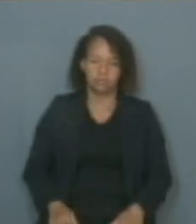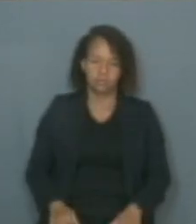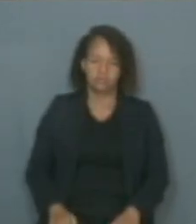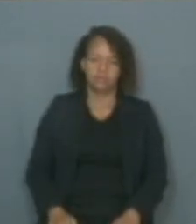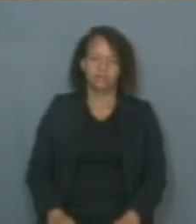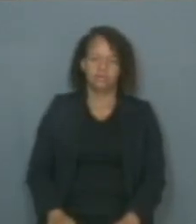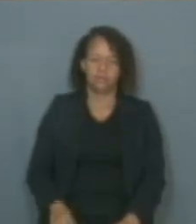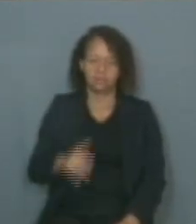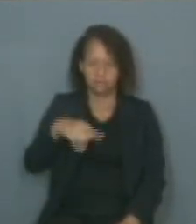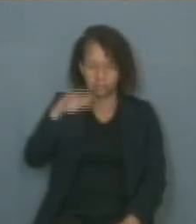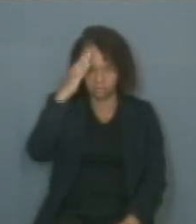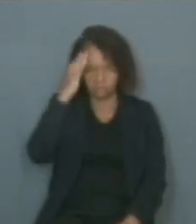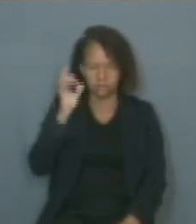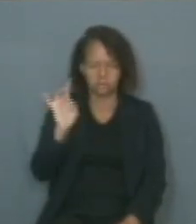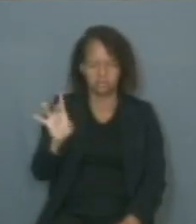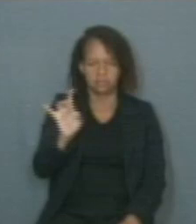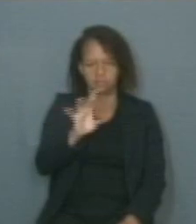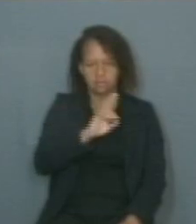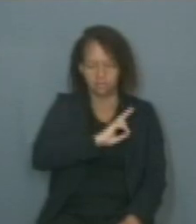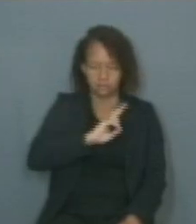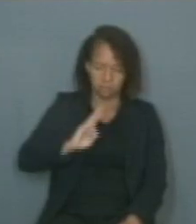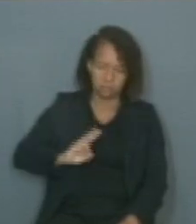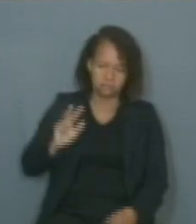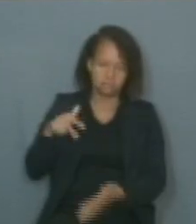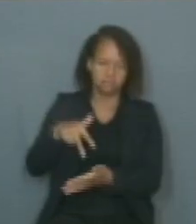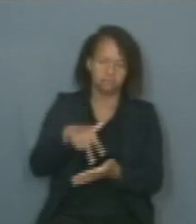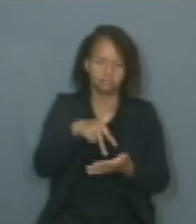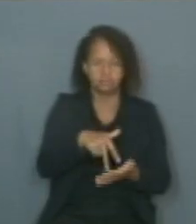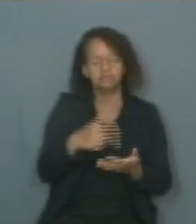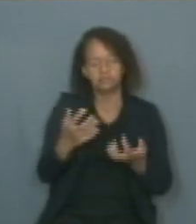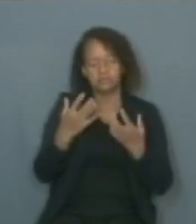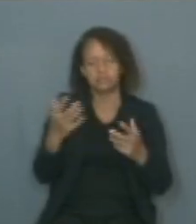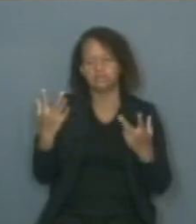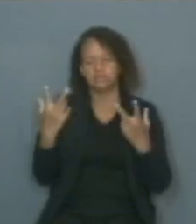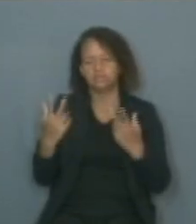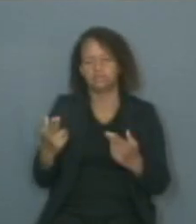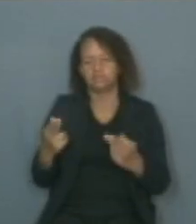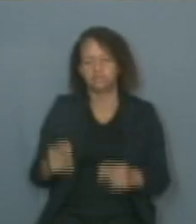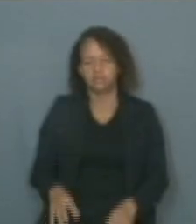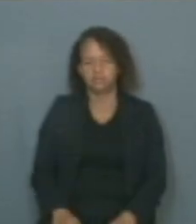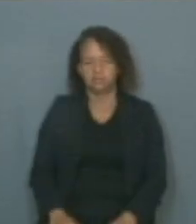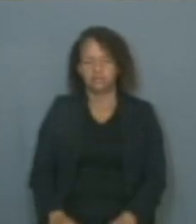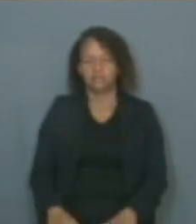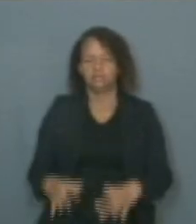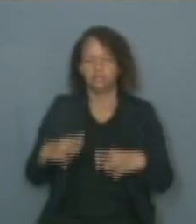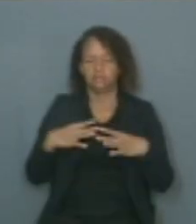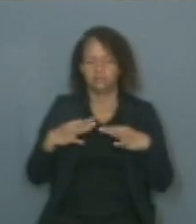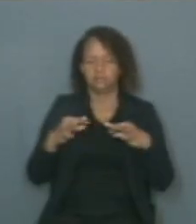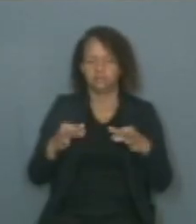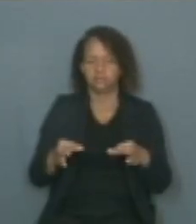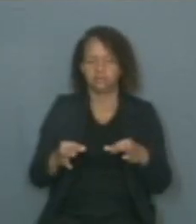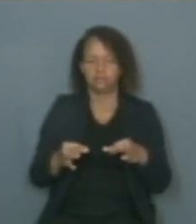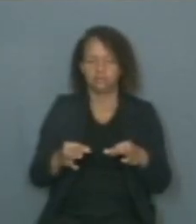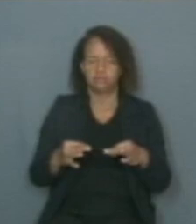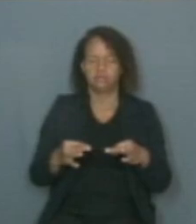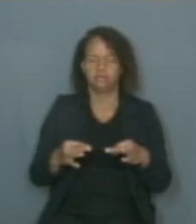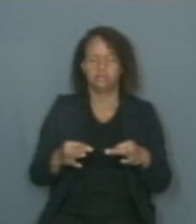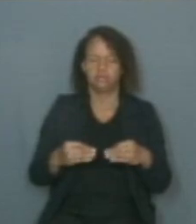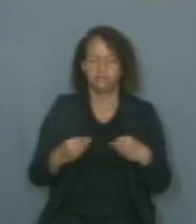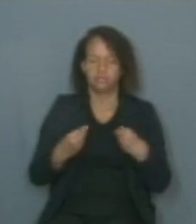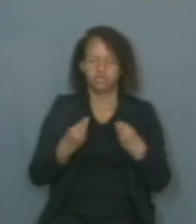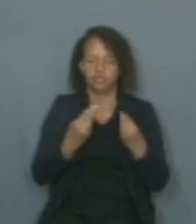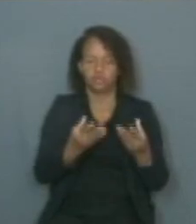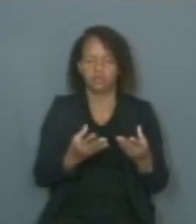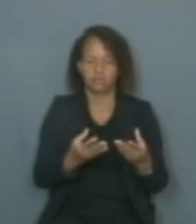E eu sei que cada vereador aqui é atuante e também quer isso. Eu tenho certeza que quando vocês rodam na comunidade,